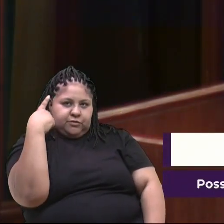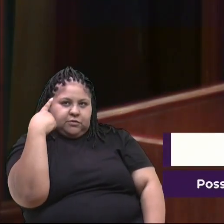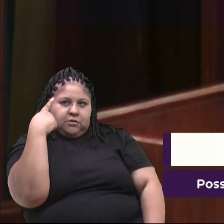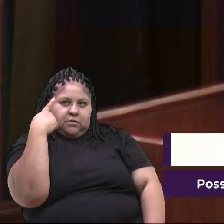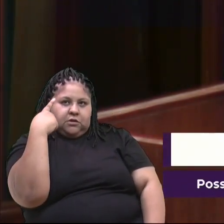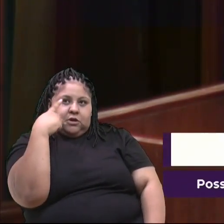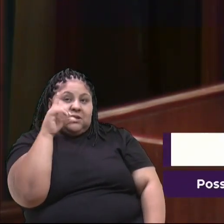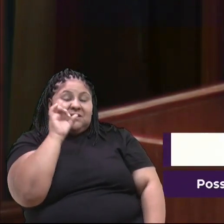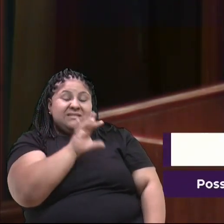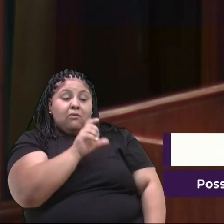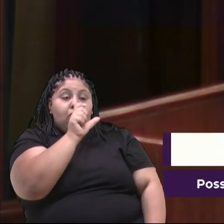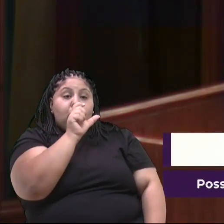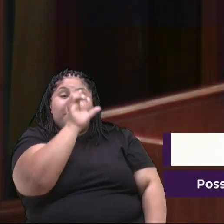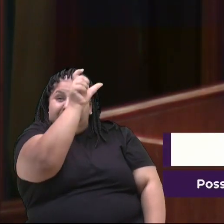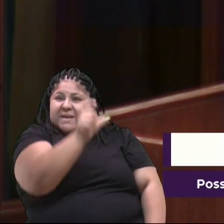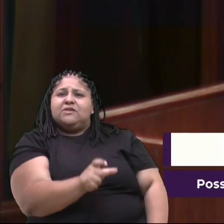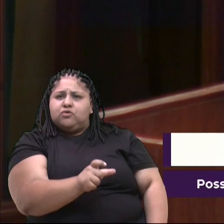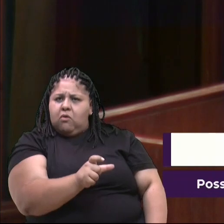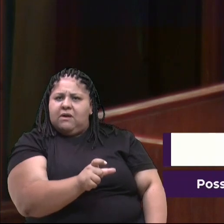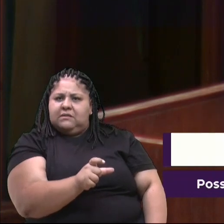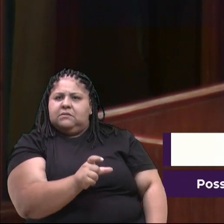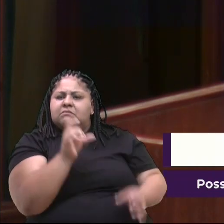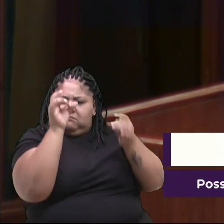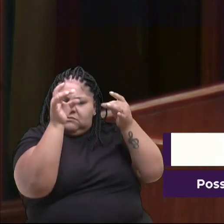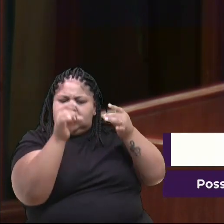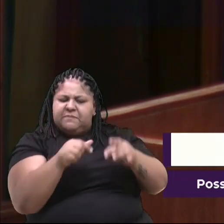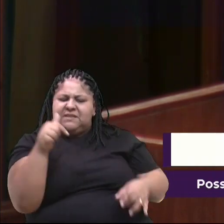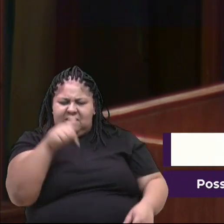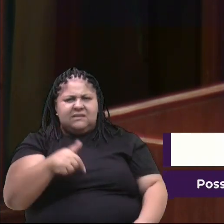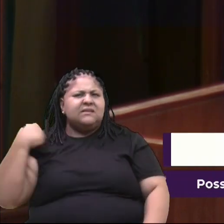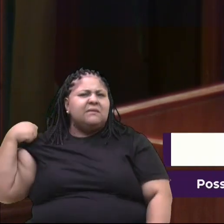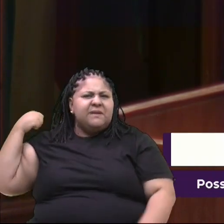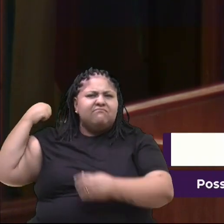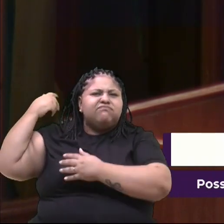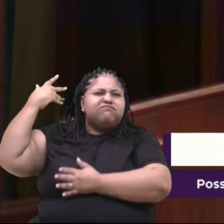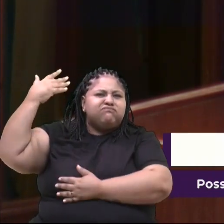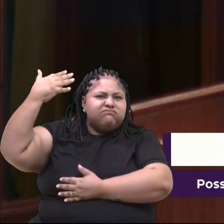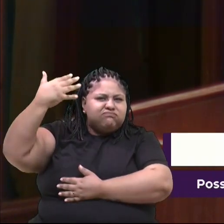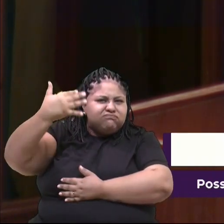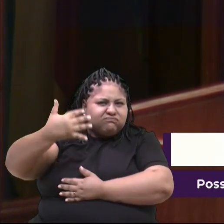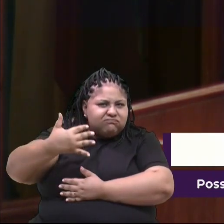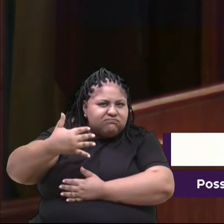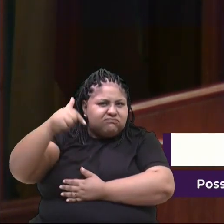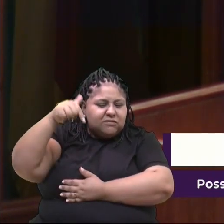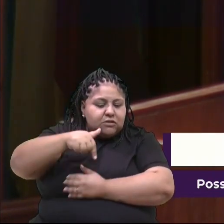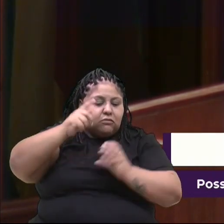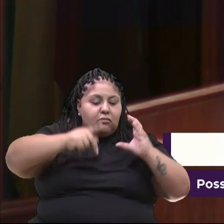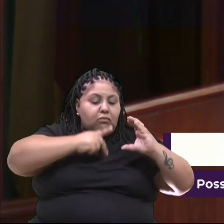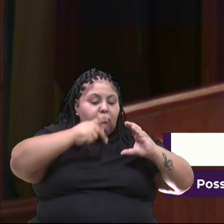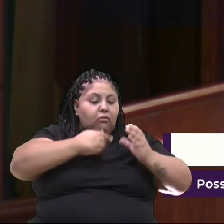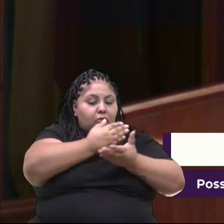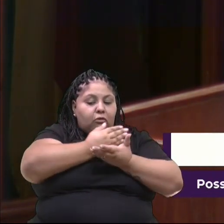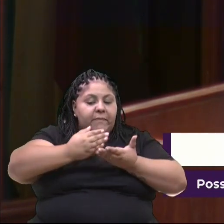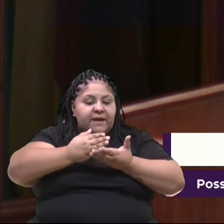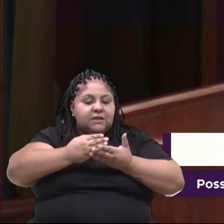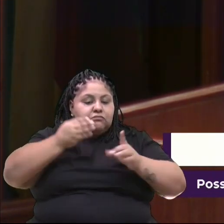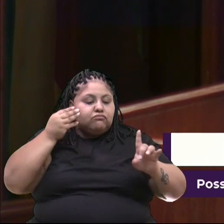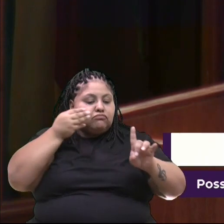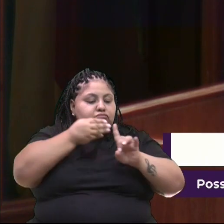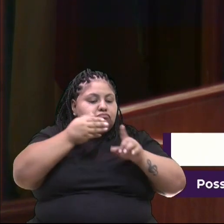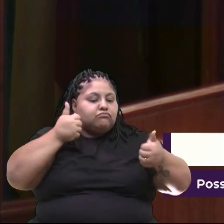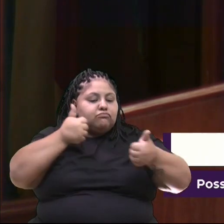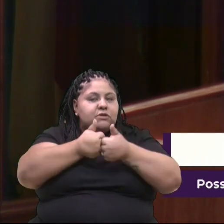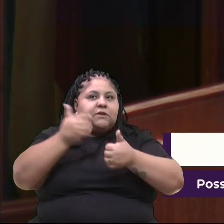frente, porque são pessoas também muito especiais nessa minha caminhada e que aqui, como vereadores, assumem essa missão comigo. A